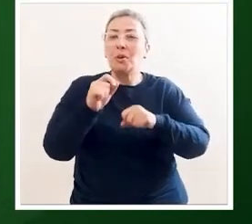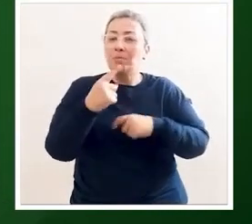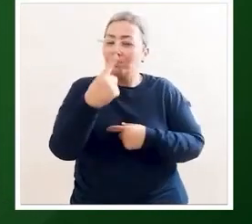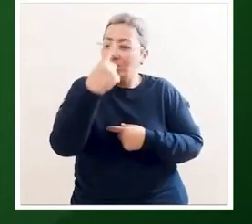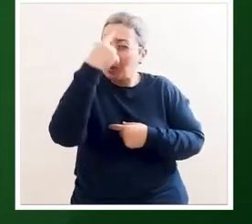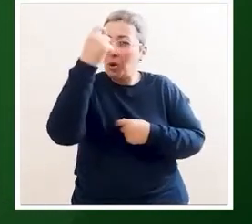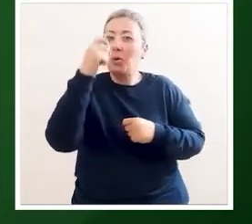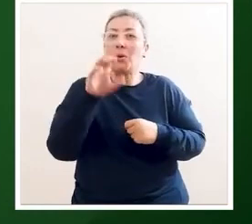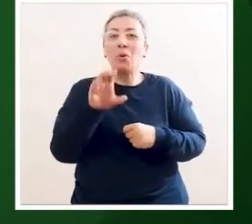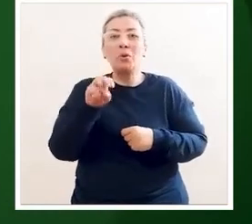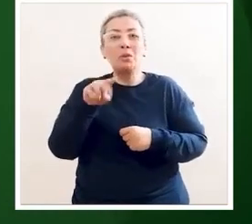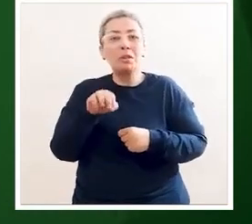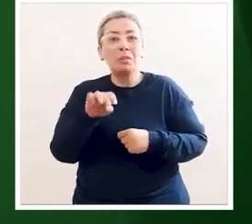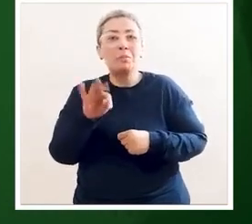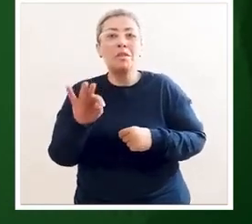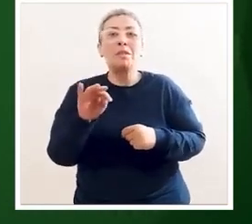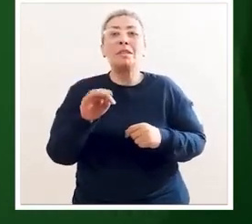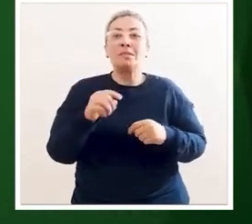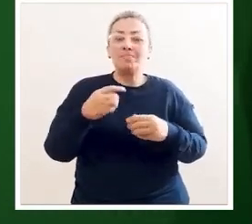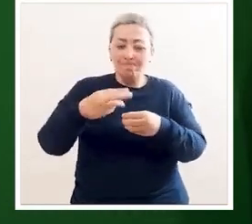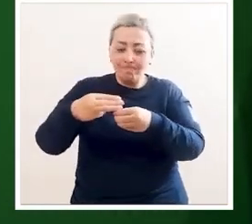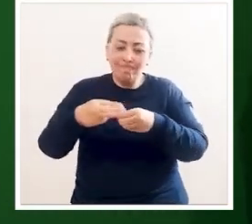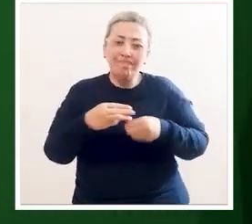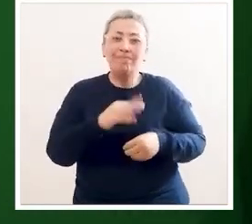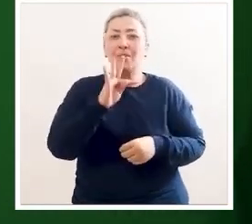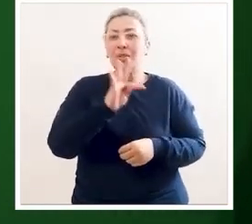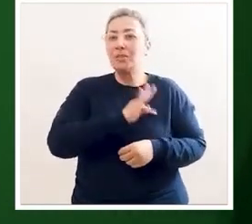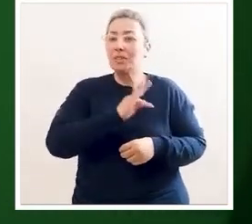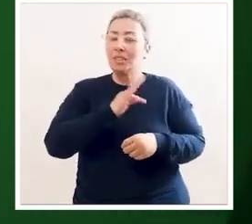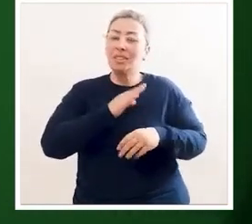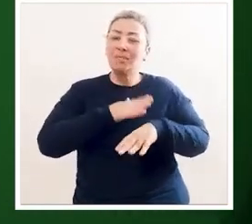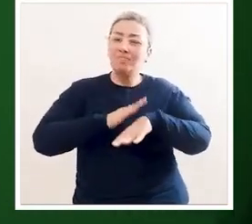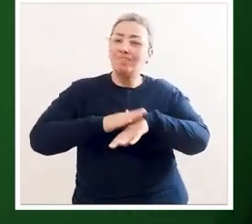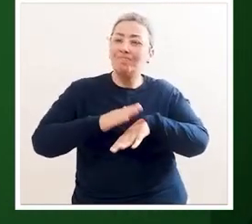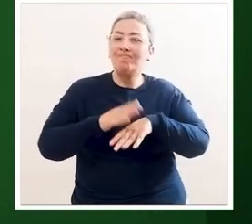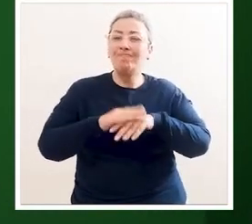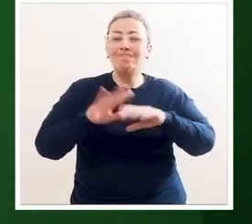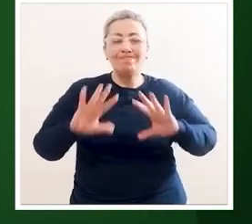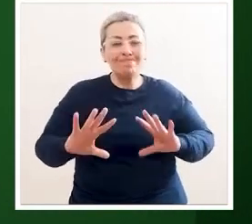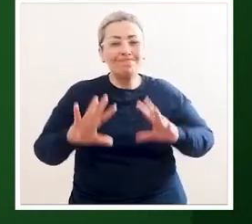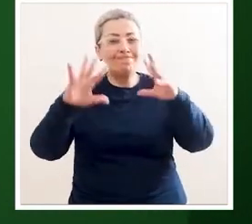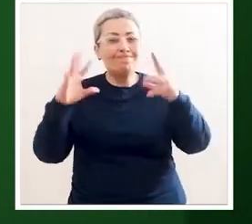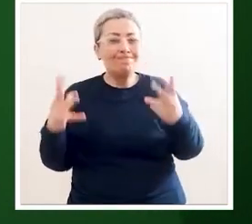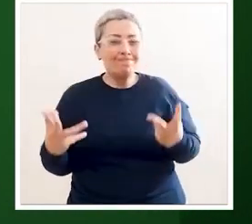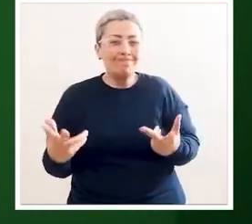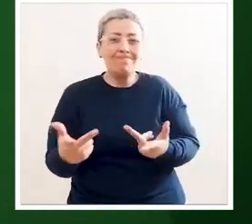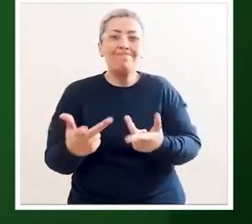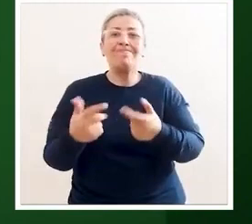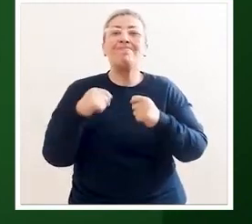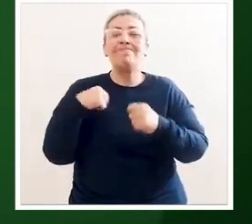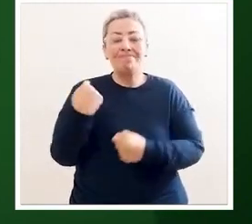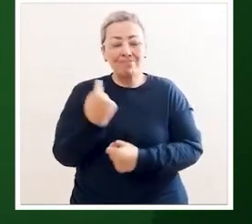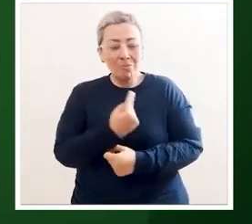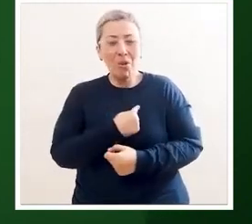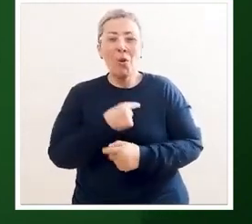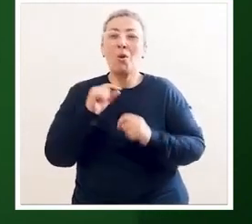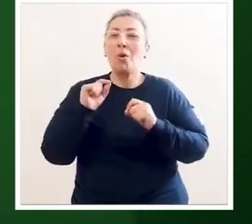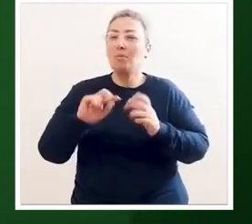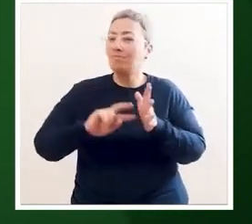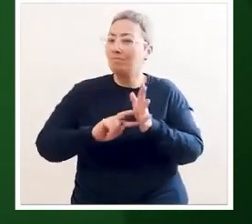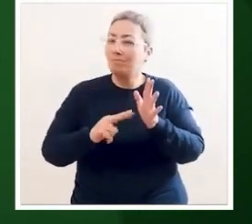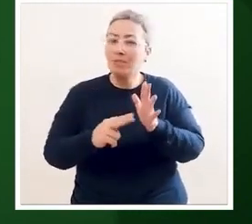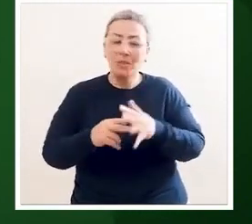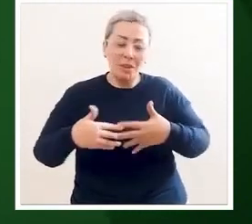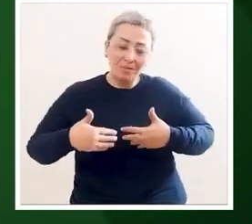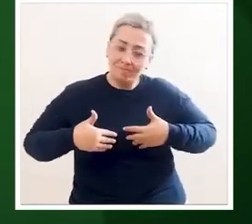pela iniciativa do condemat dos Municípios do Alto Tietê pela realização deste evento maravilhoso para nós